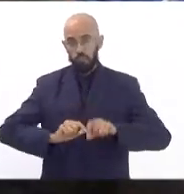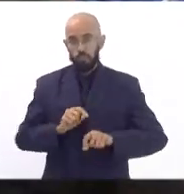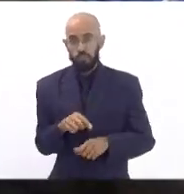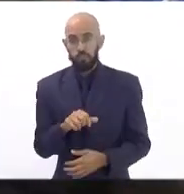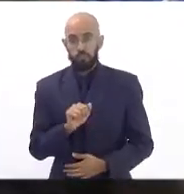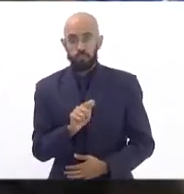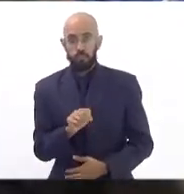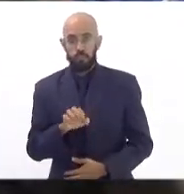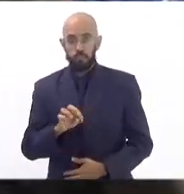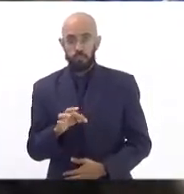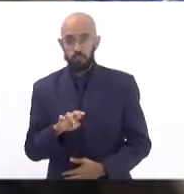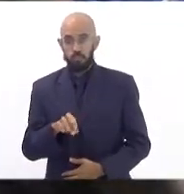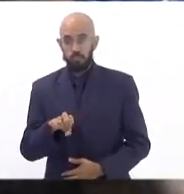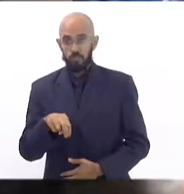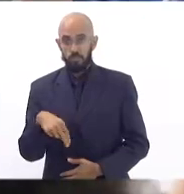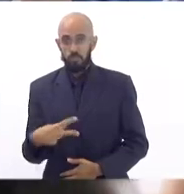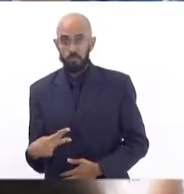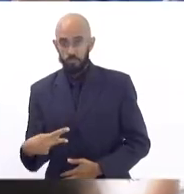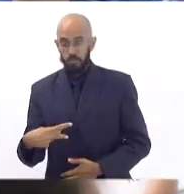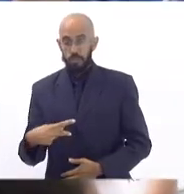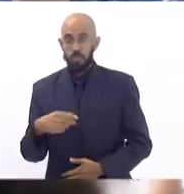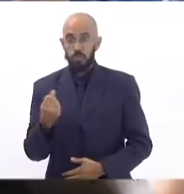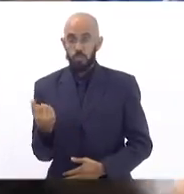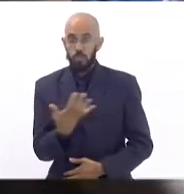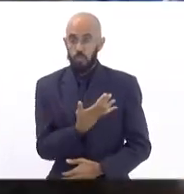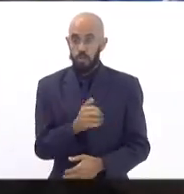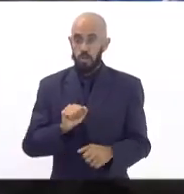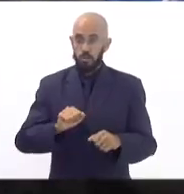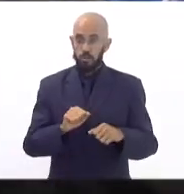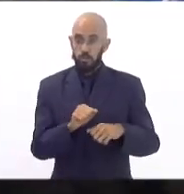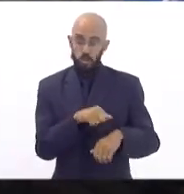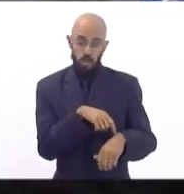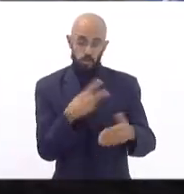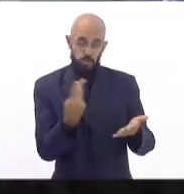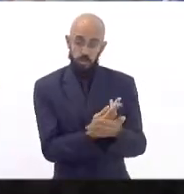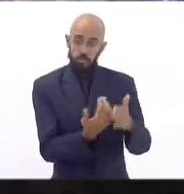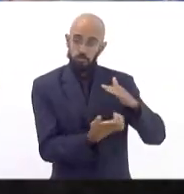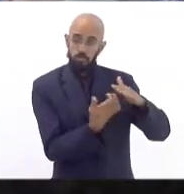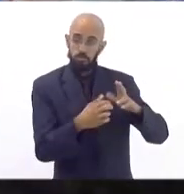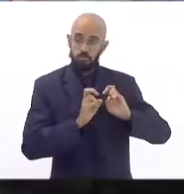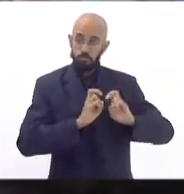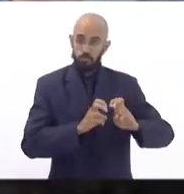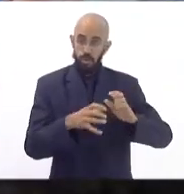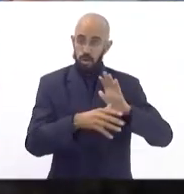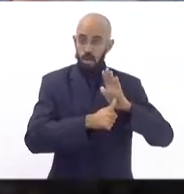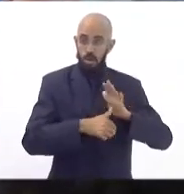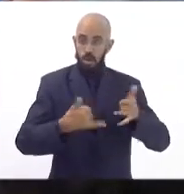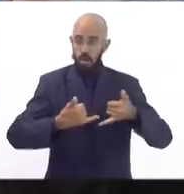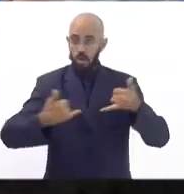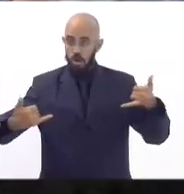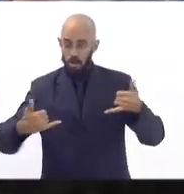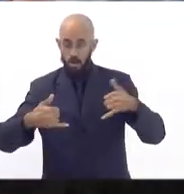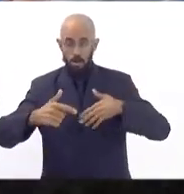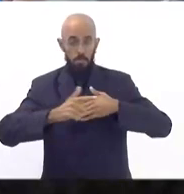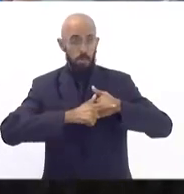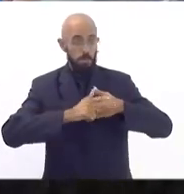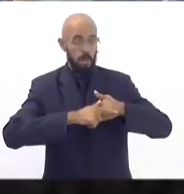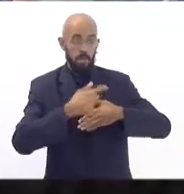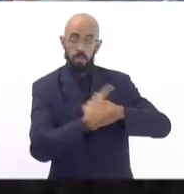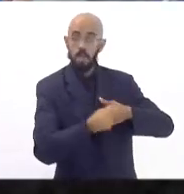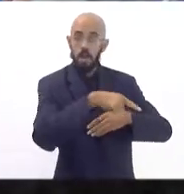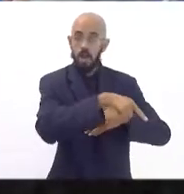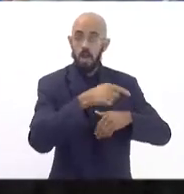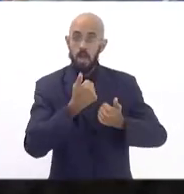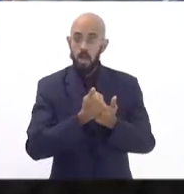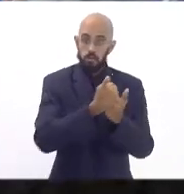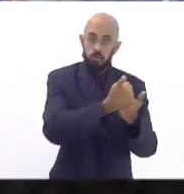agetransp quando a SuperVia tem problema de furto de cabo o papel da gestão jipe também é